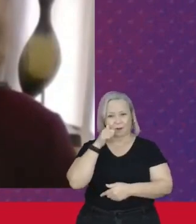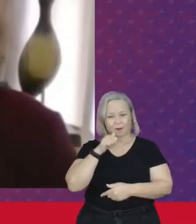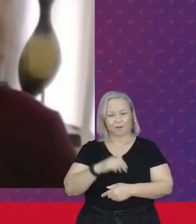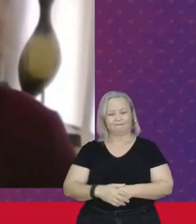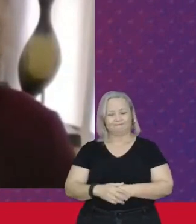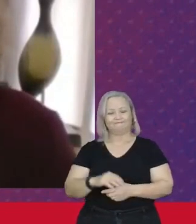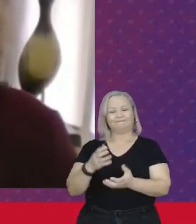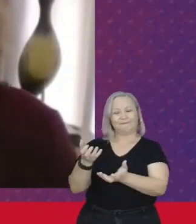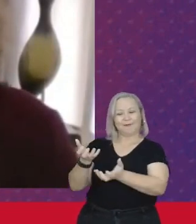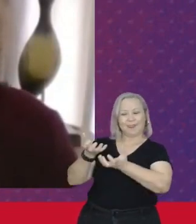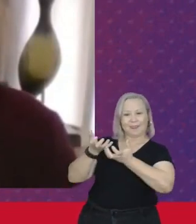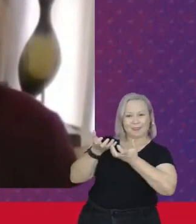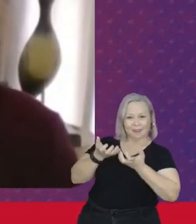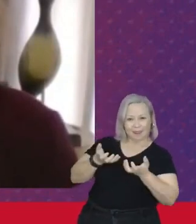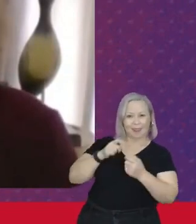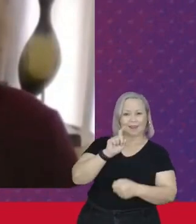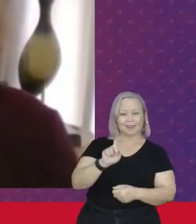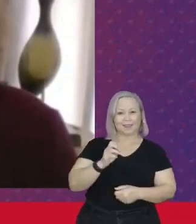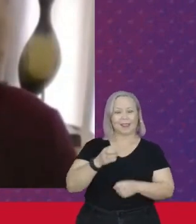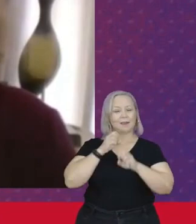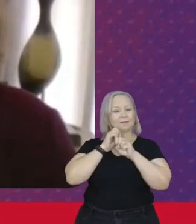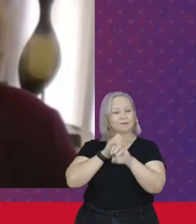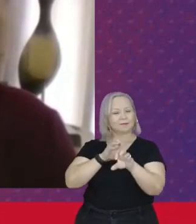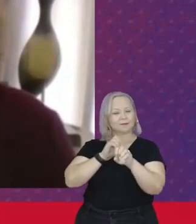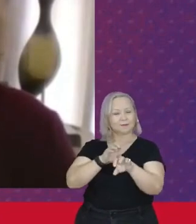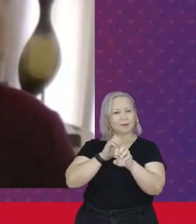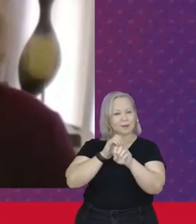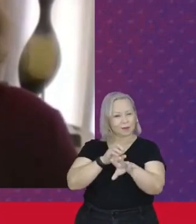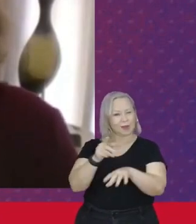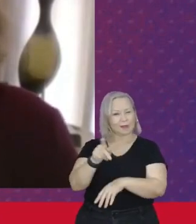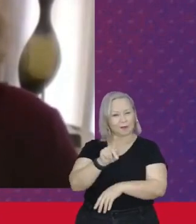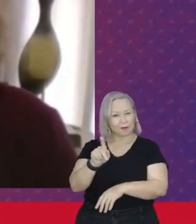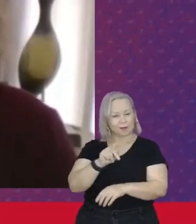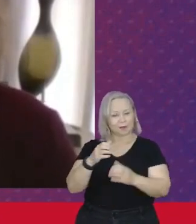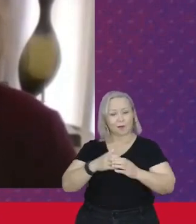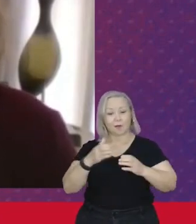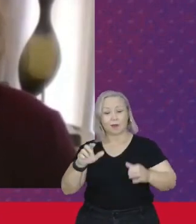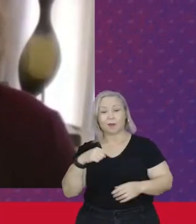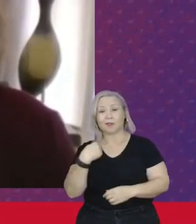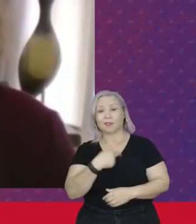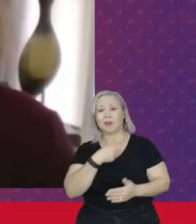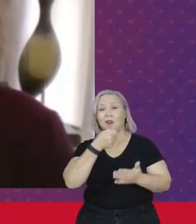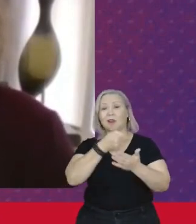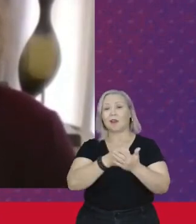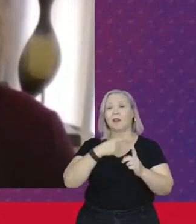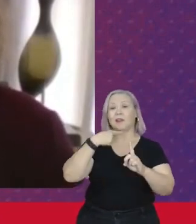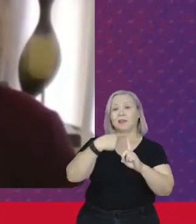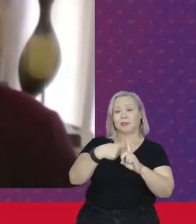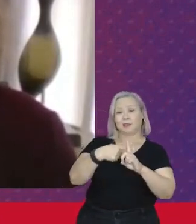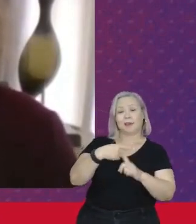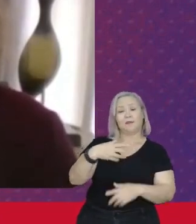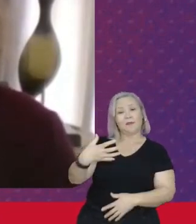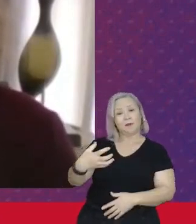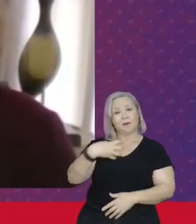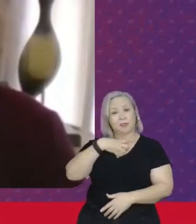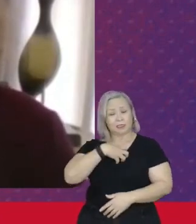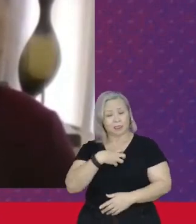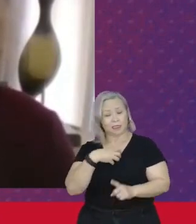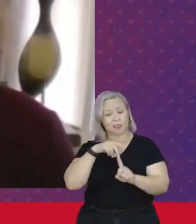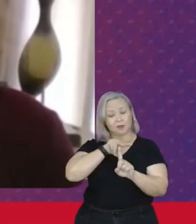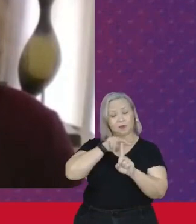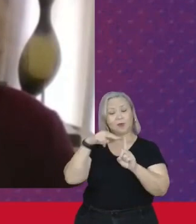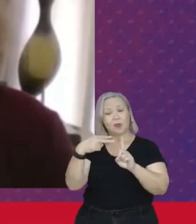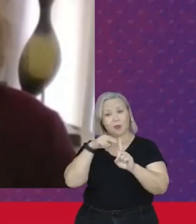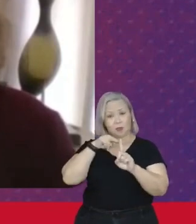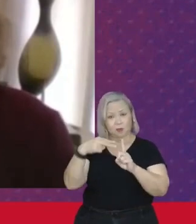que quer ser uma educadora, quanto a maioria de nós se afirma dessa natureza, com essa